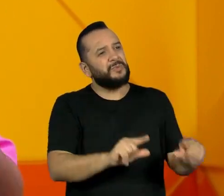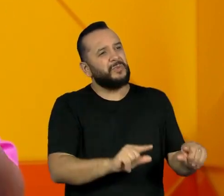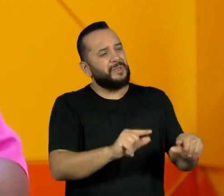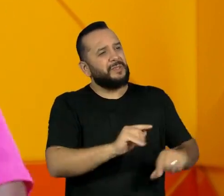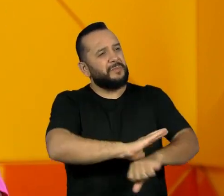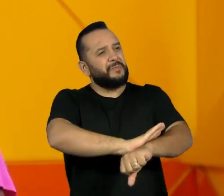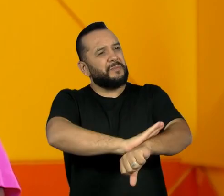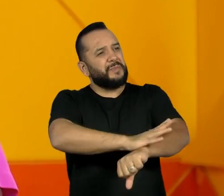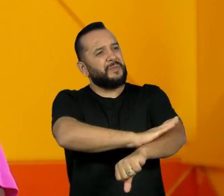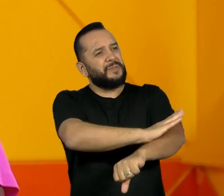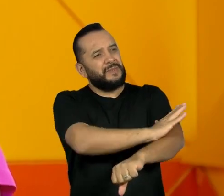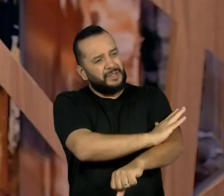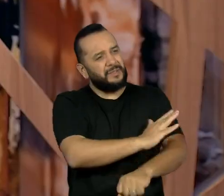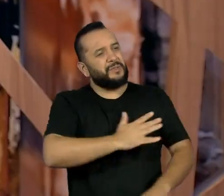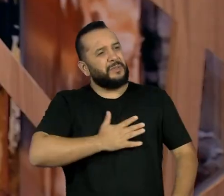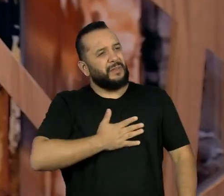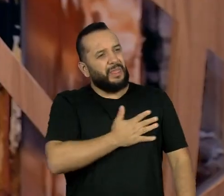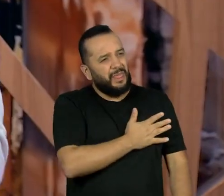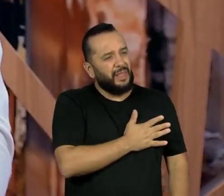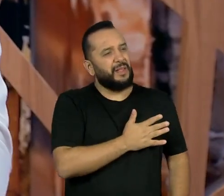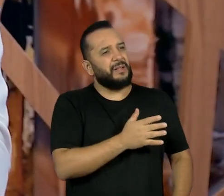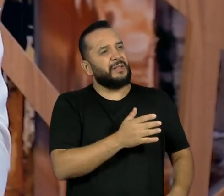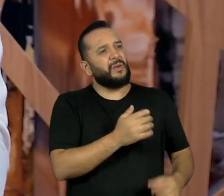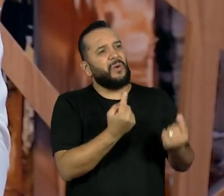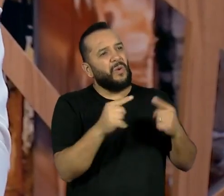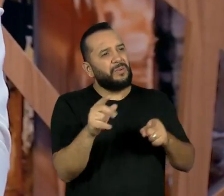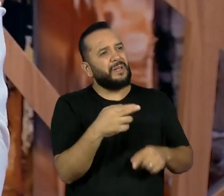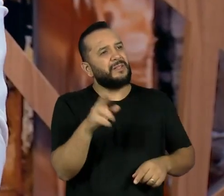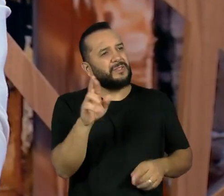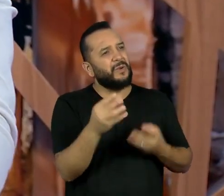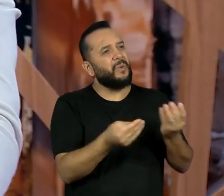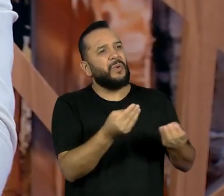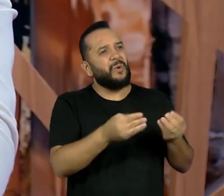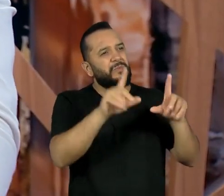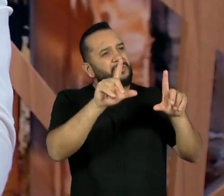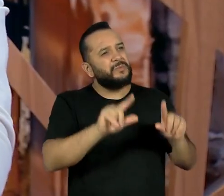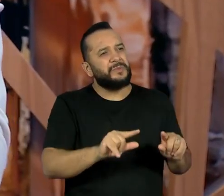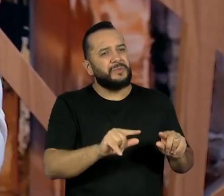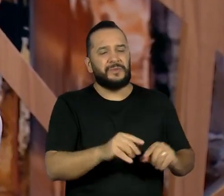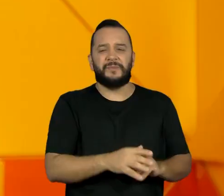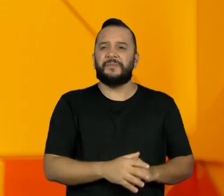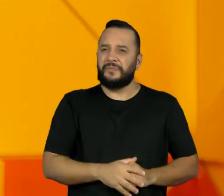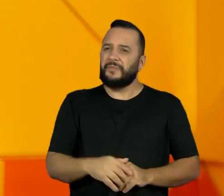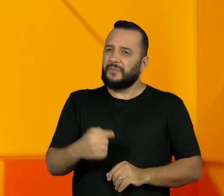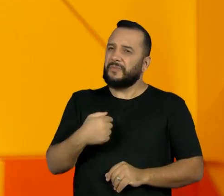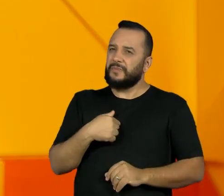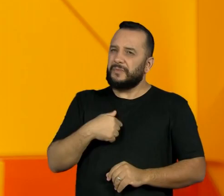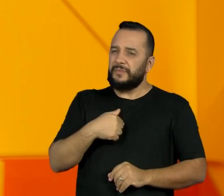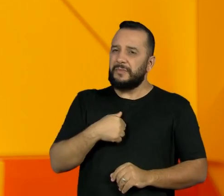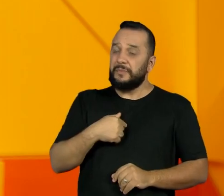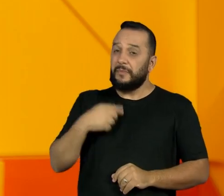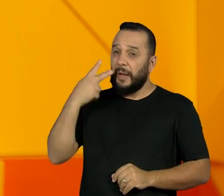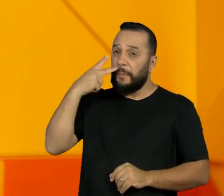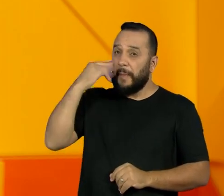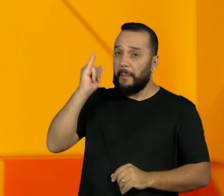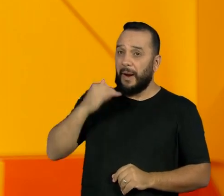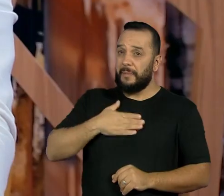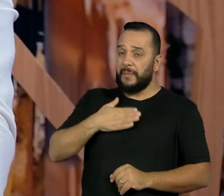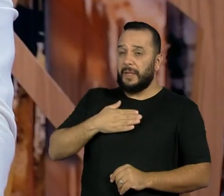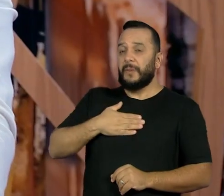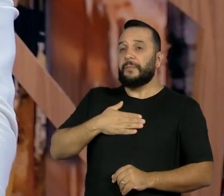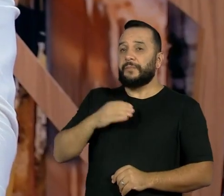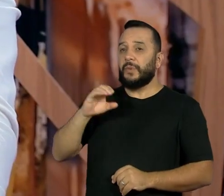que nós tanto amamos. Sim, eu sou filho de Ogum, né? Então, para mim foi muito mais